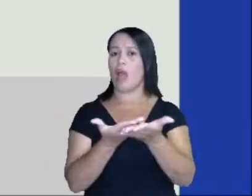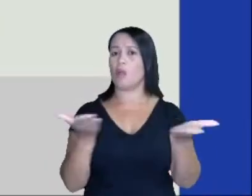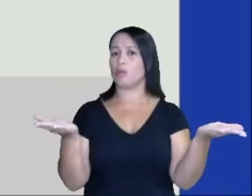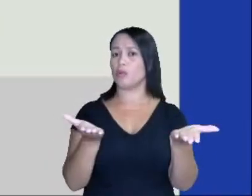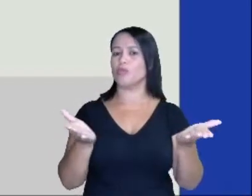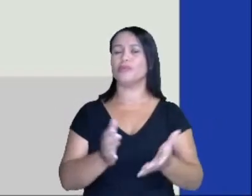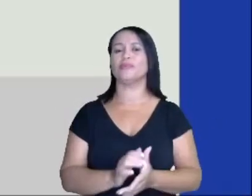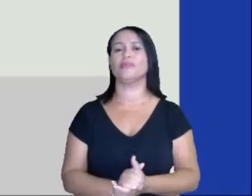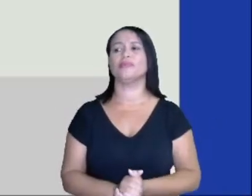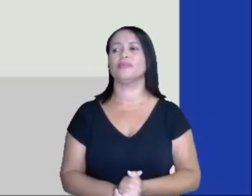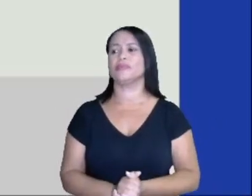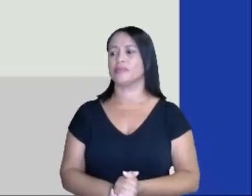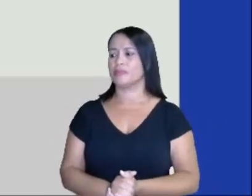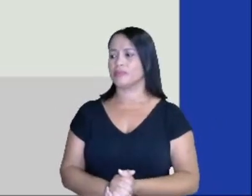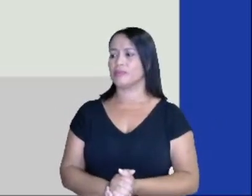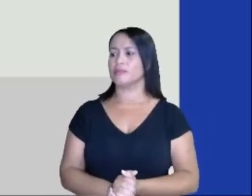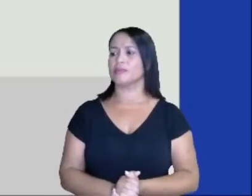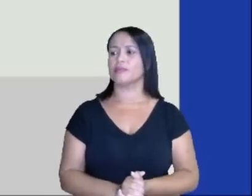hoje.